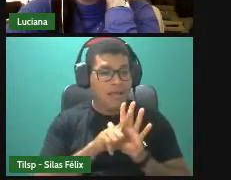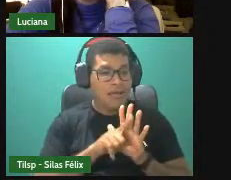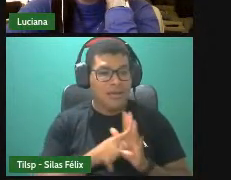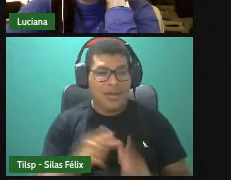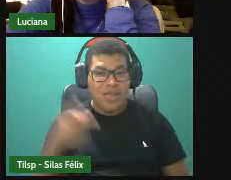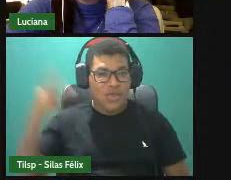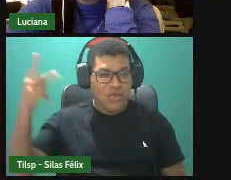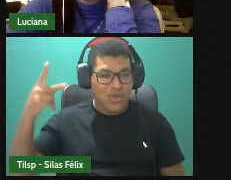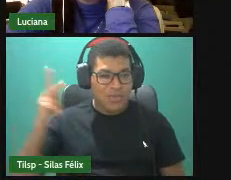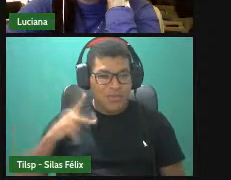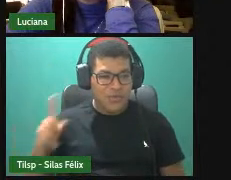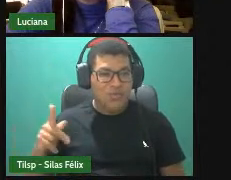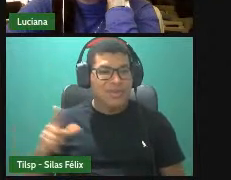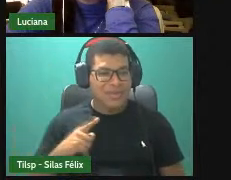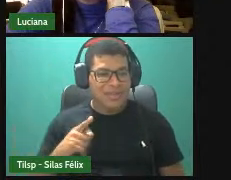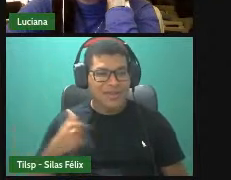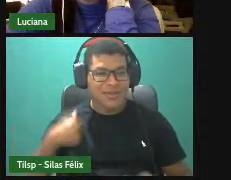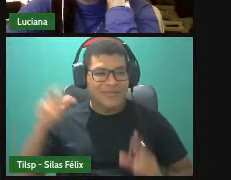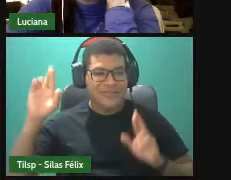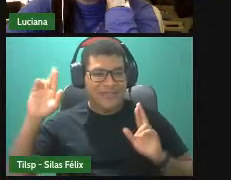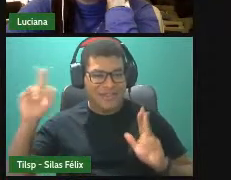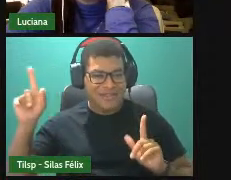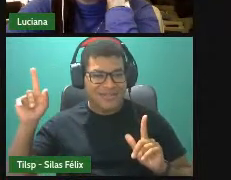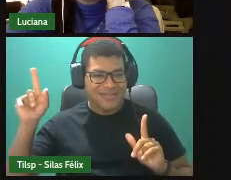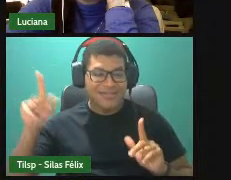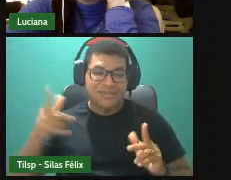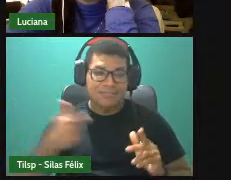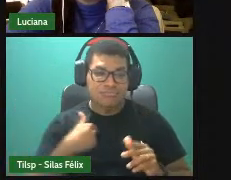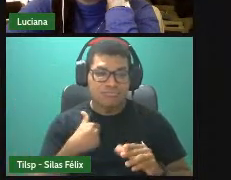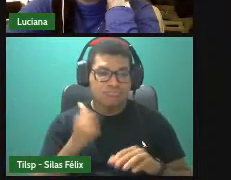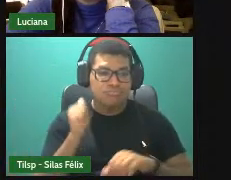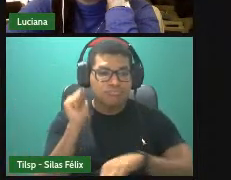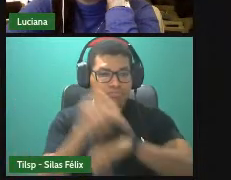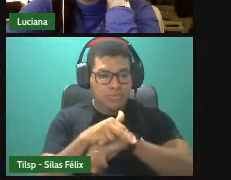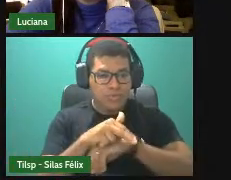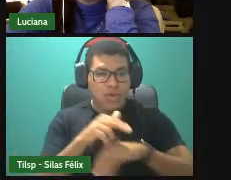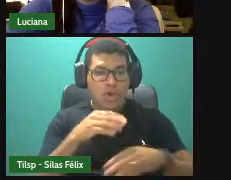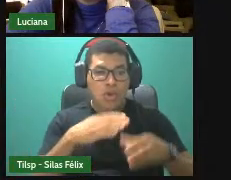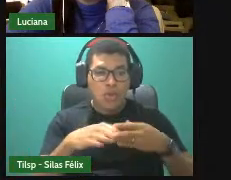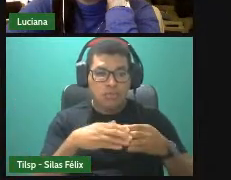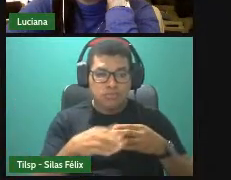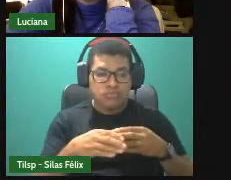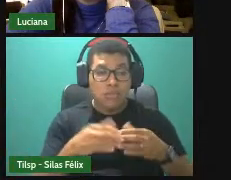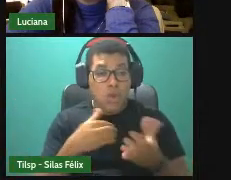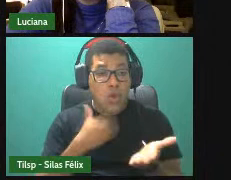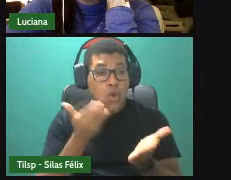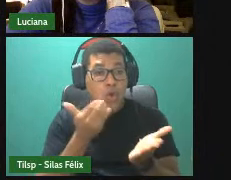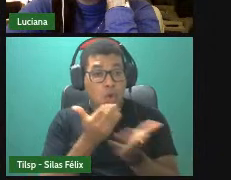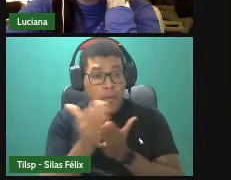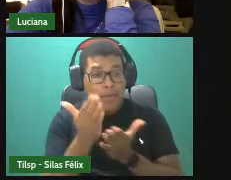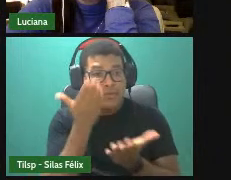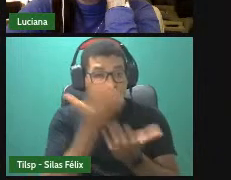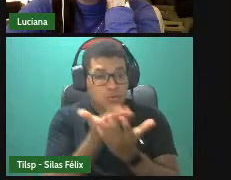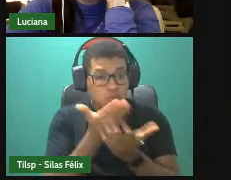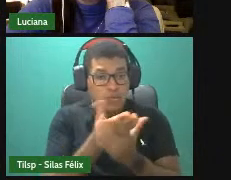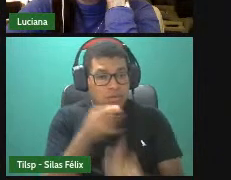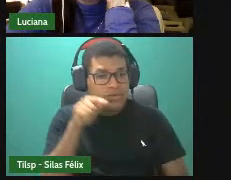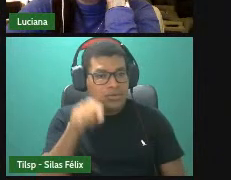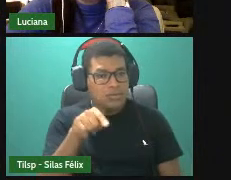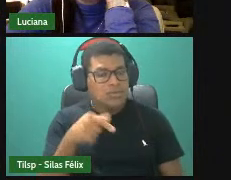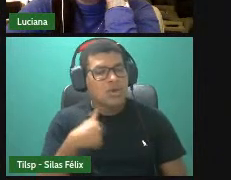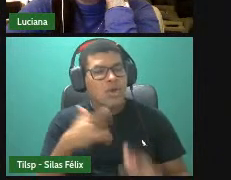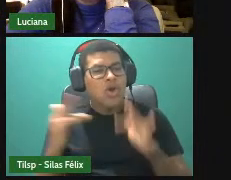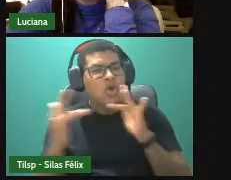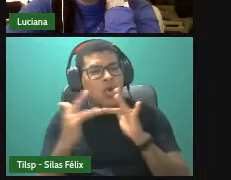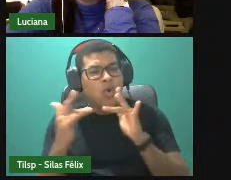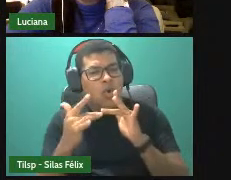Então, eu entrei num concurso público e aí, a partir daí, que eu comecei a estudar e ter contato com